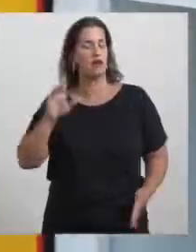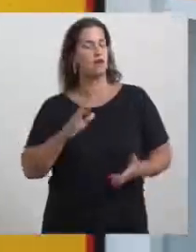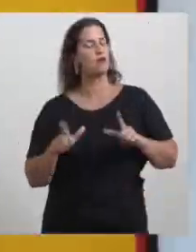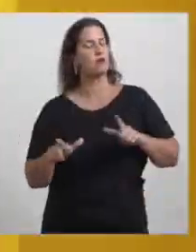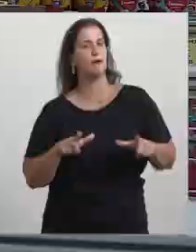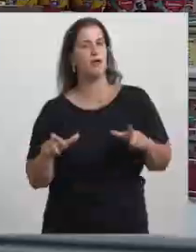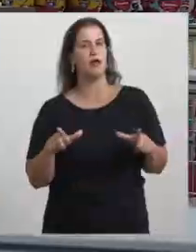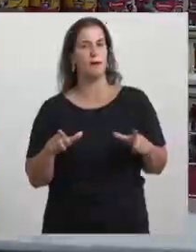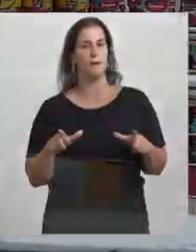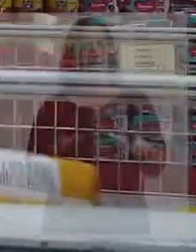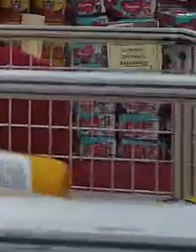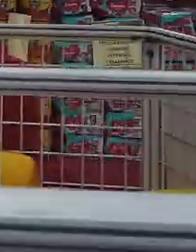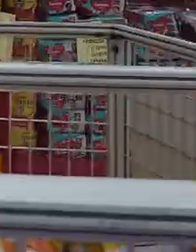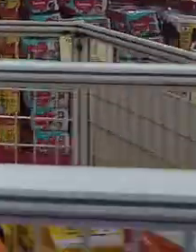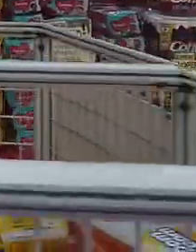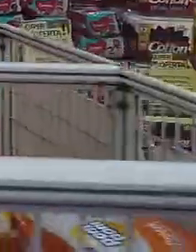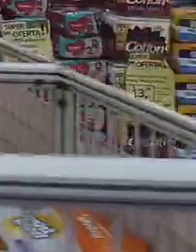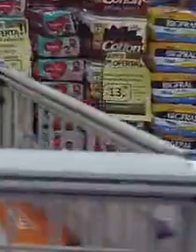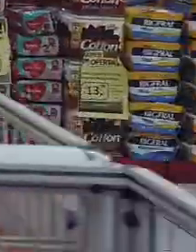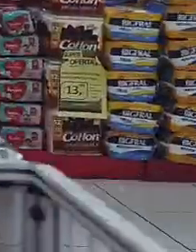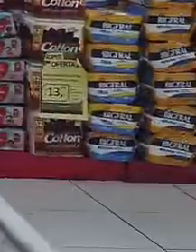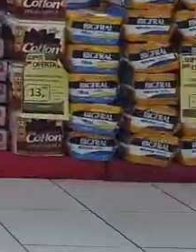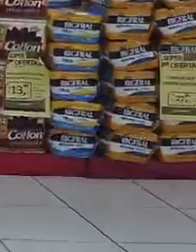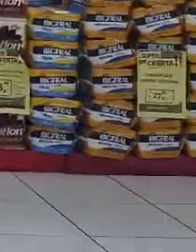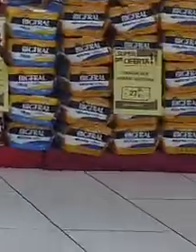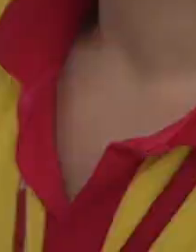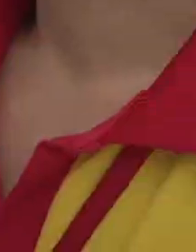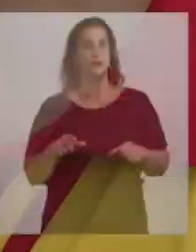mando trabalhar.